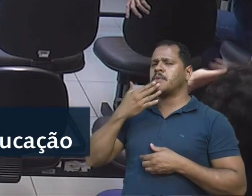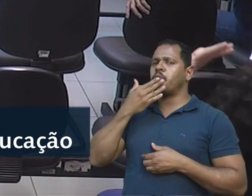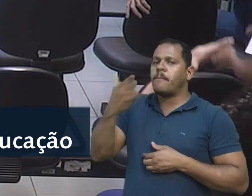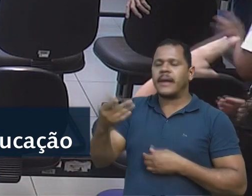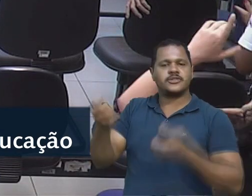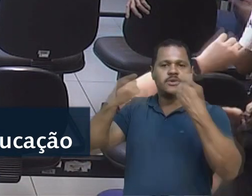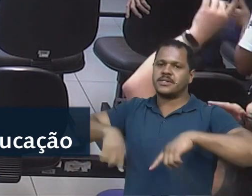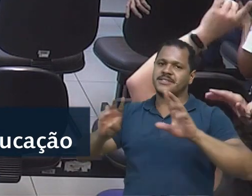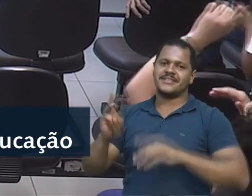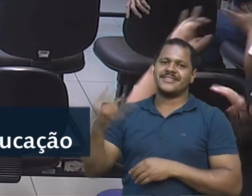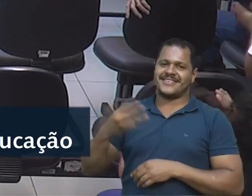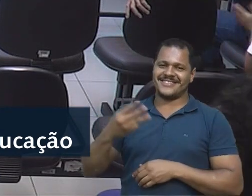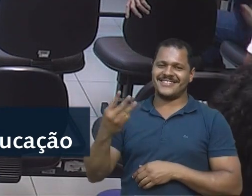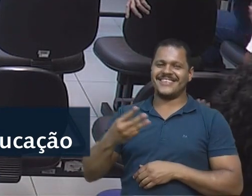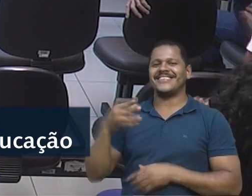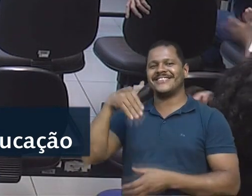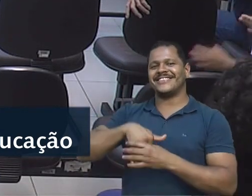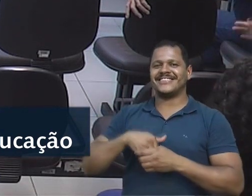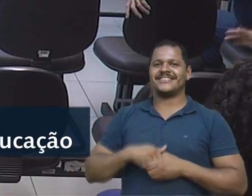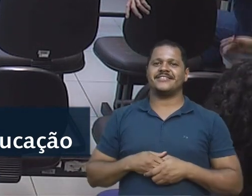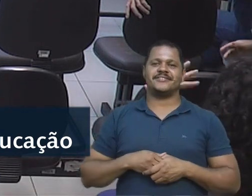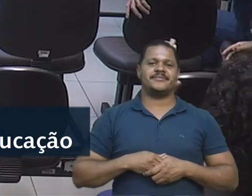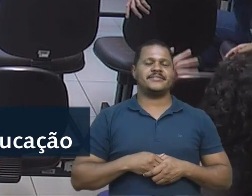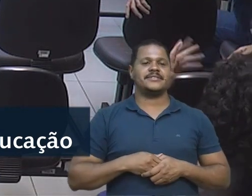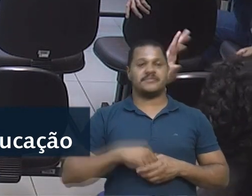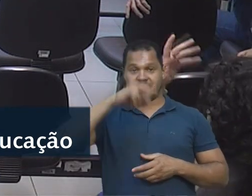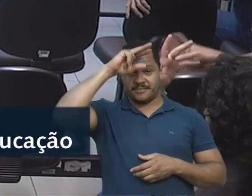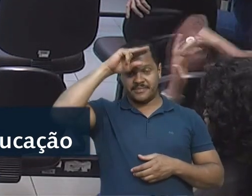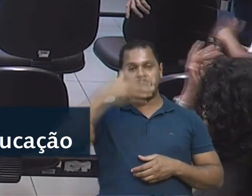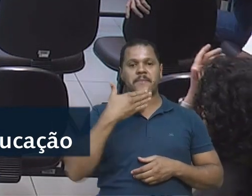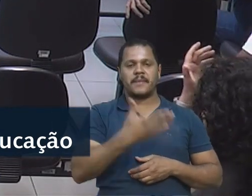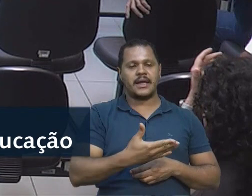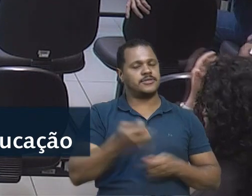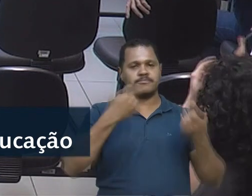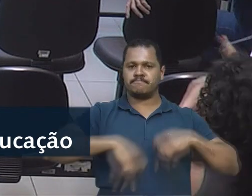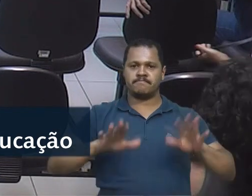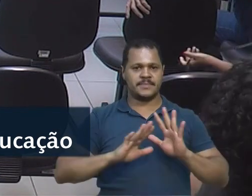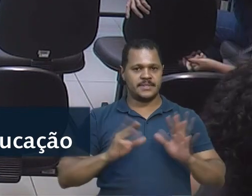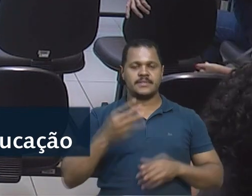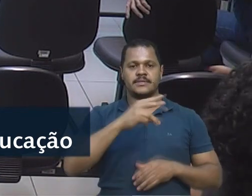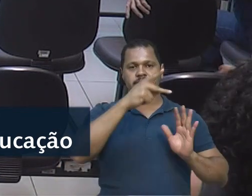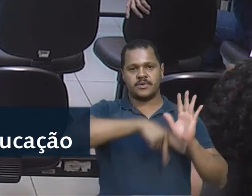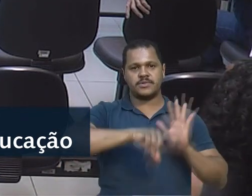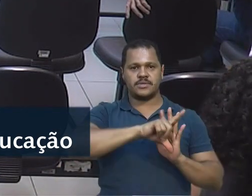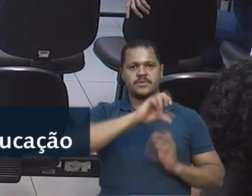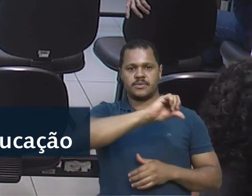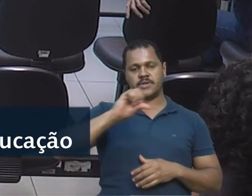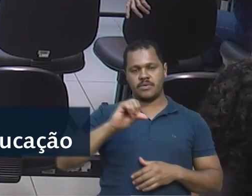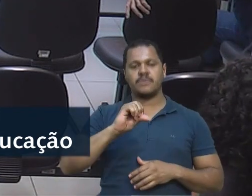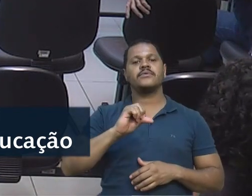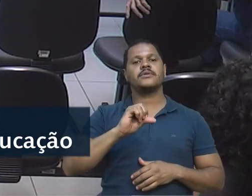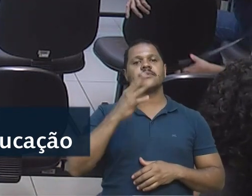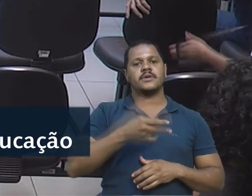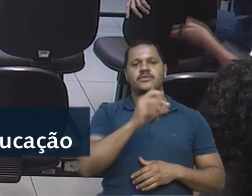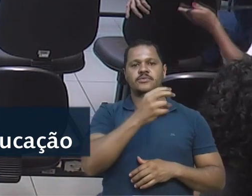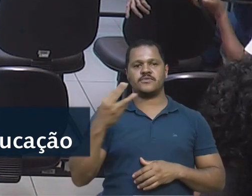de 1999 que Versa sobre o estatuto e plano de carreira dos Trabalhadores em educação da rede